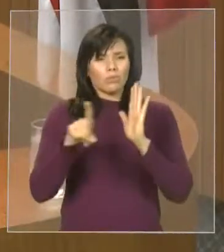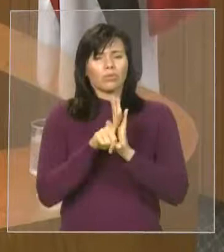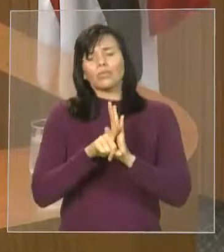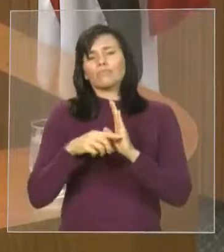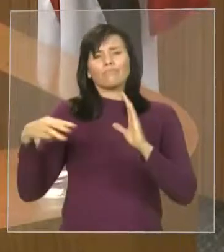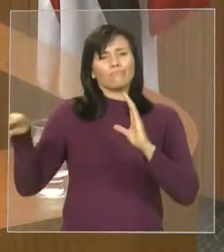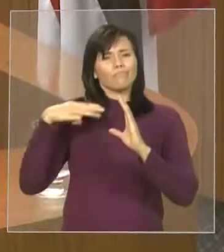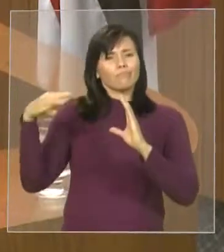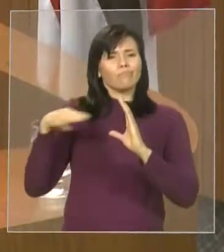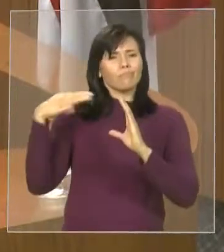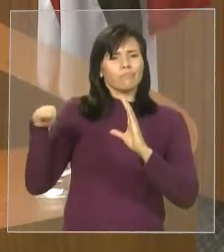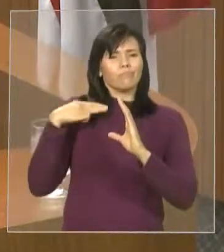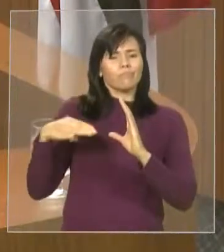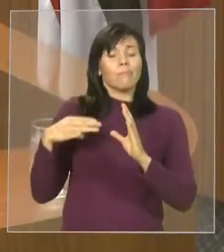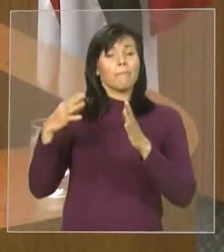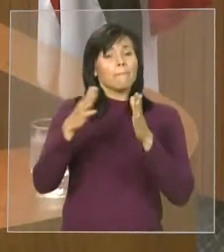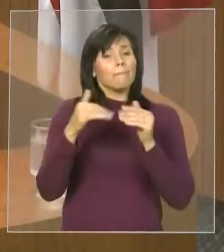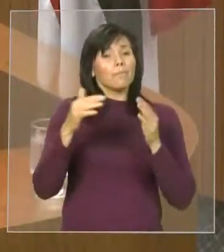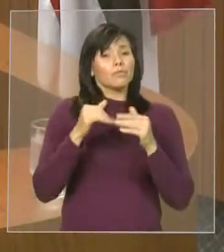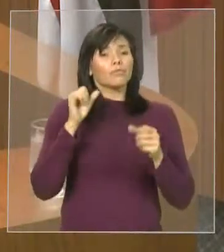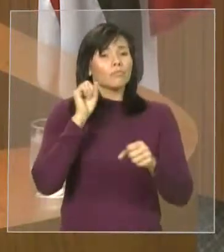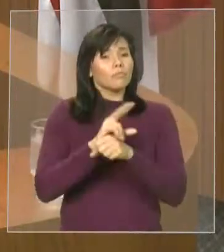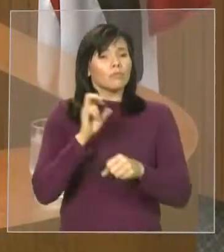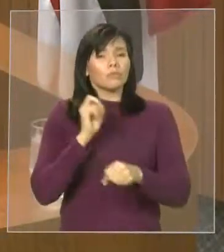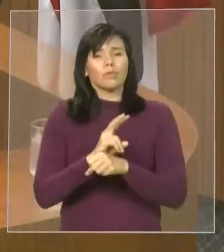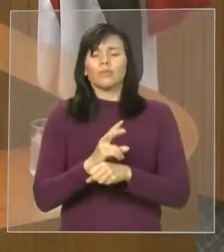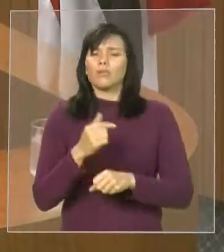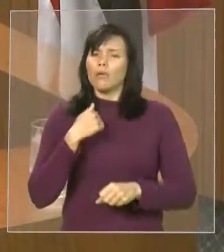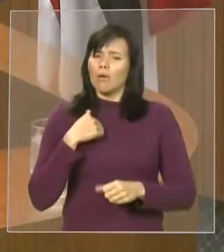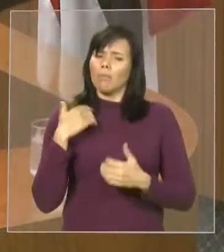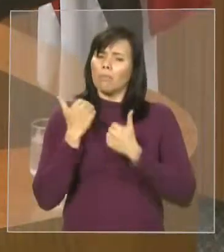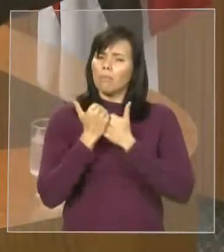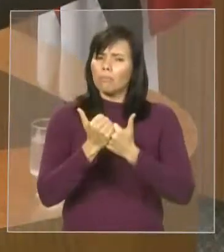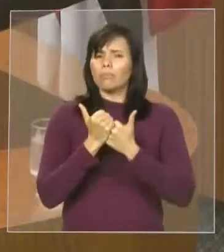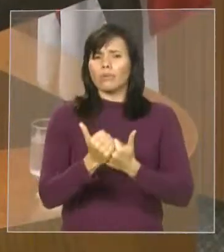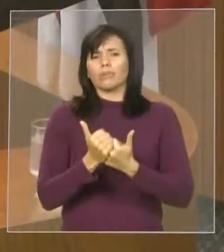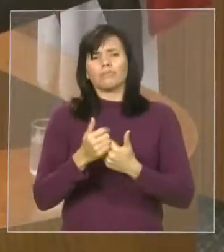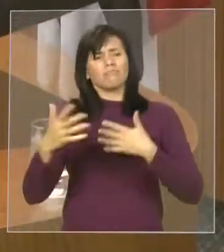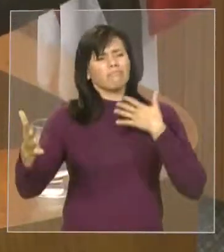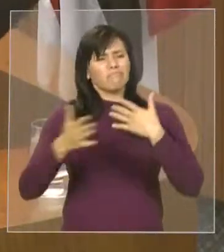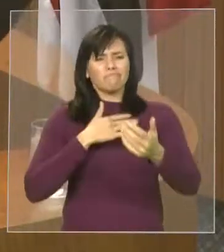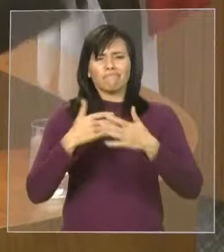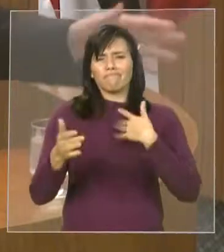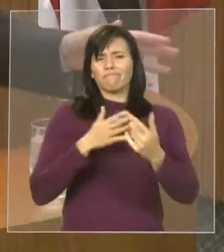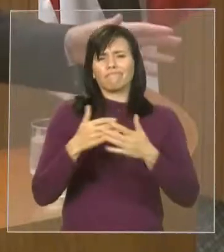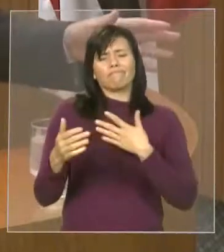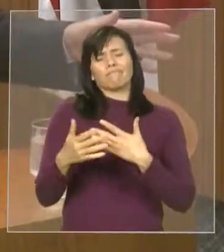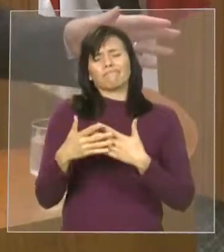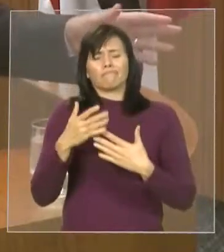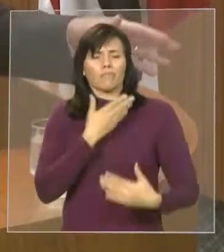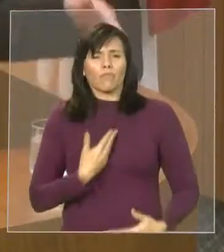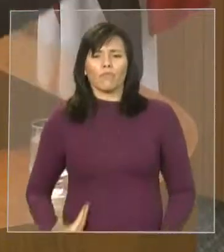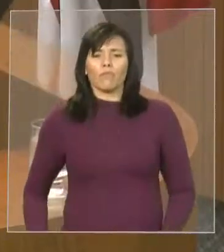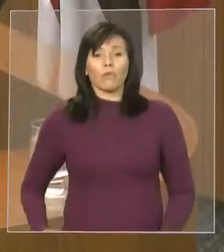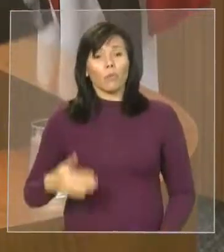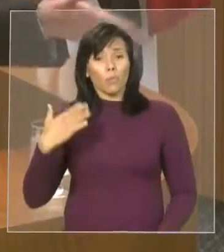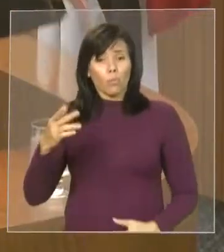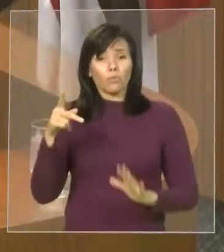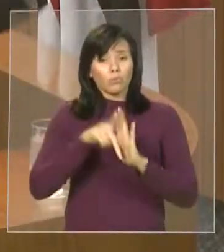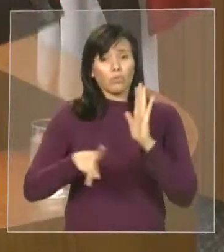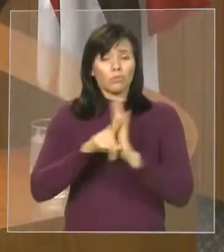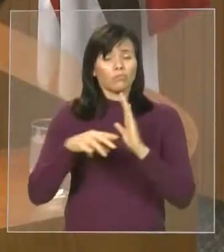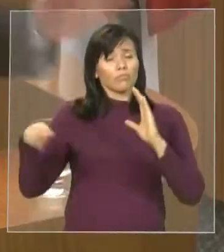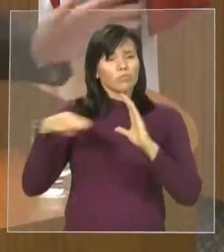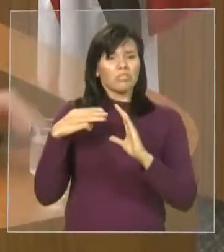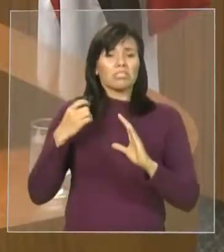que tramitaram nessa Casa tiveram o meu apoio, independente do governo. Quando chega aqui o projeto, se for para a saúde,